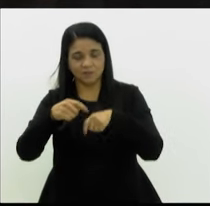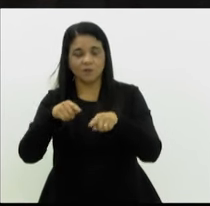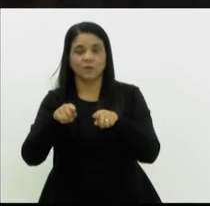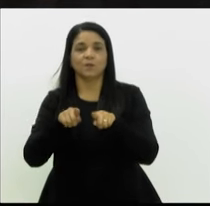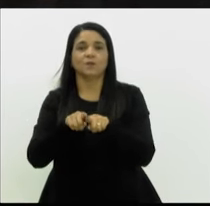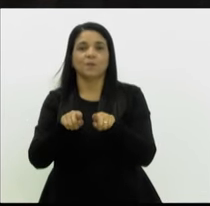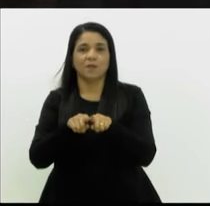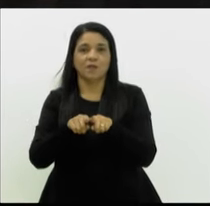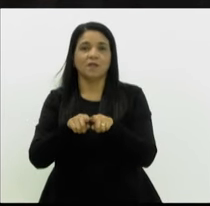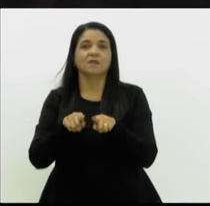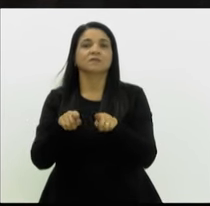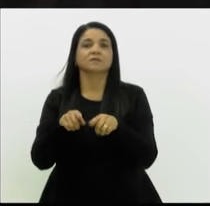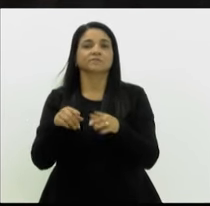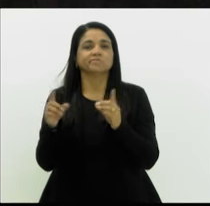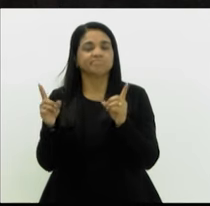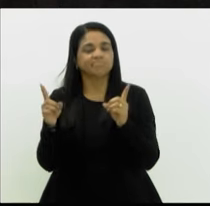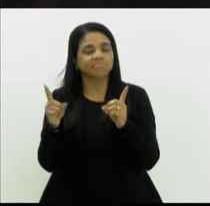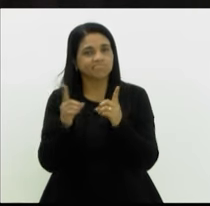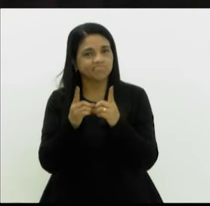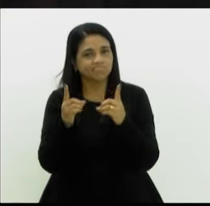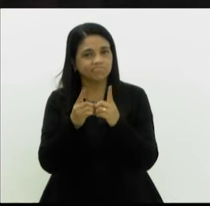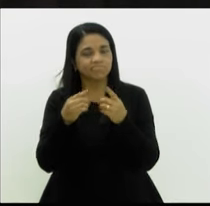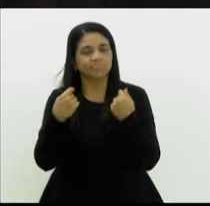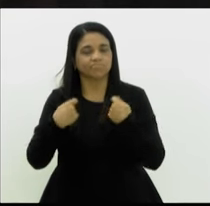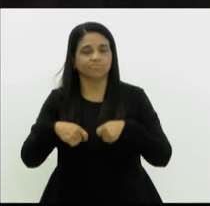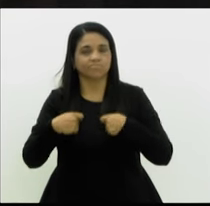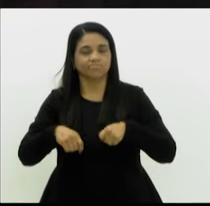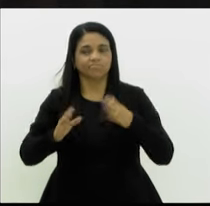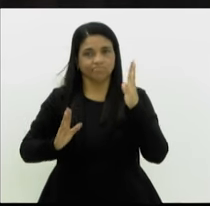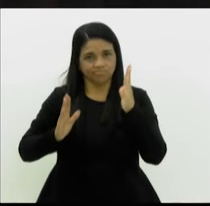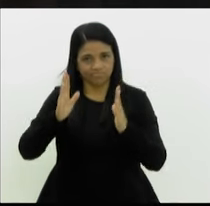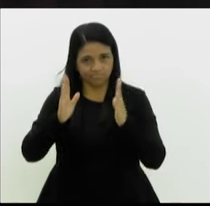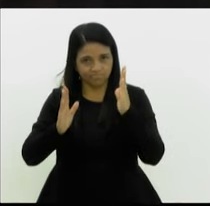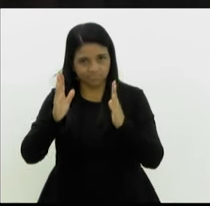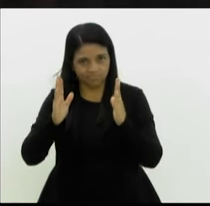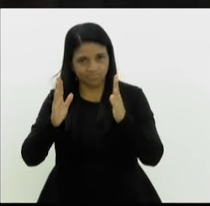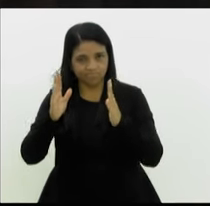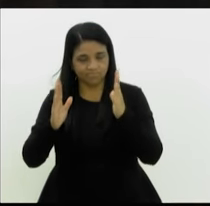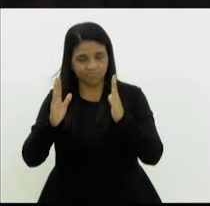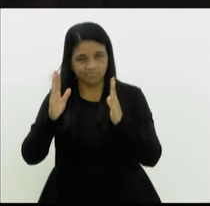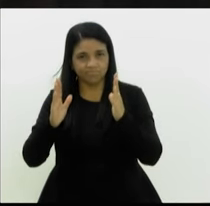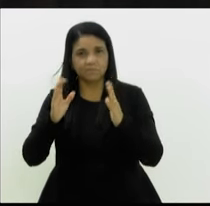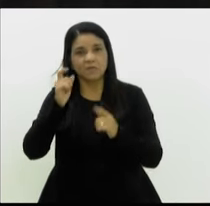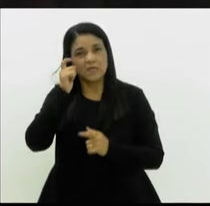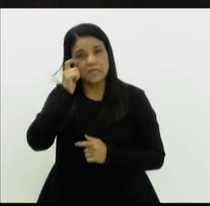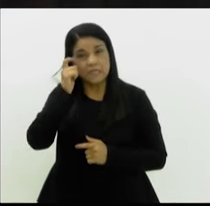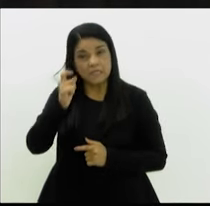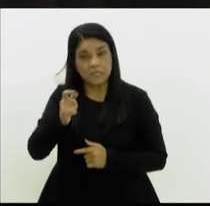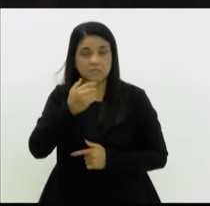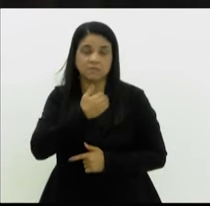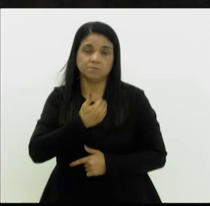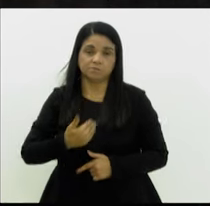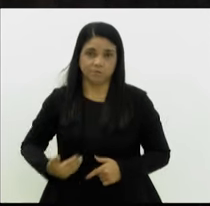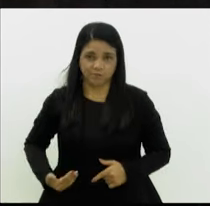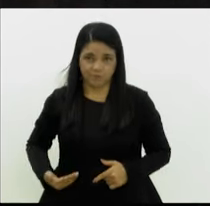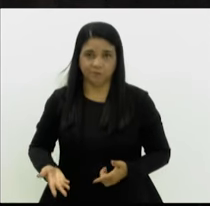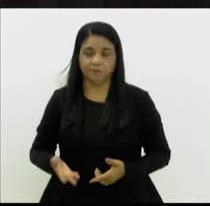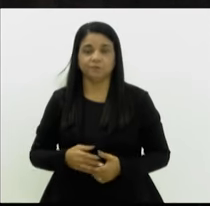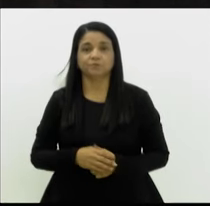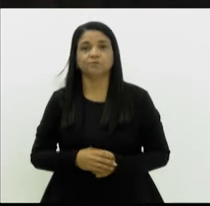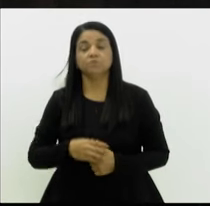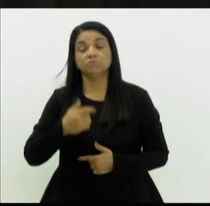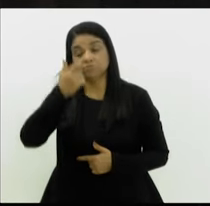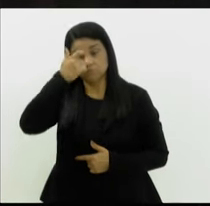indireta, para atender a necessidade temporária de excepcional interesse público. Entendo